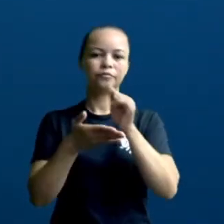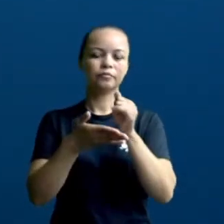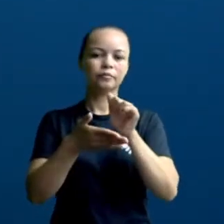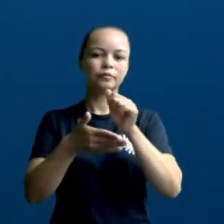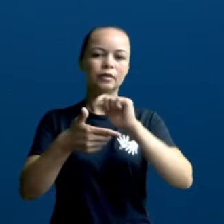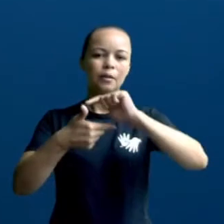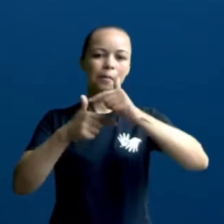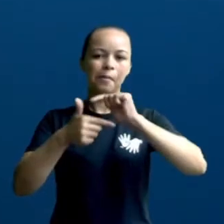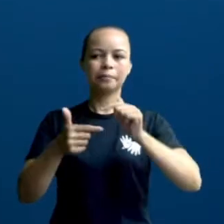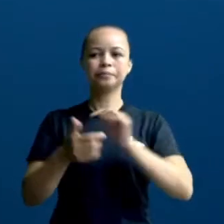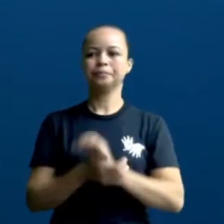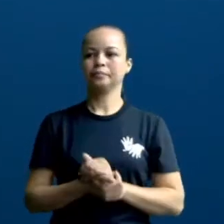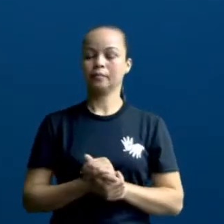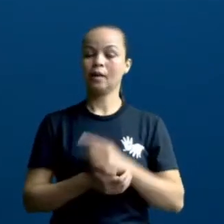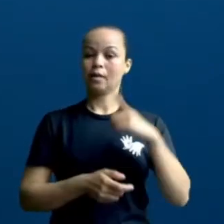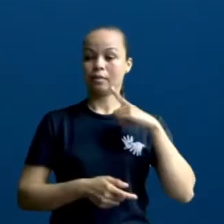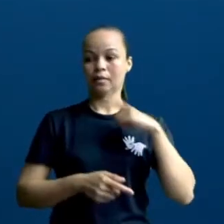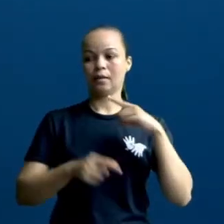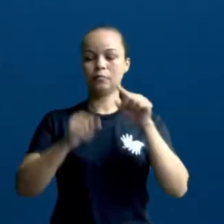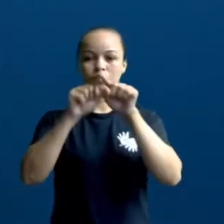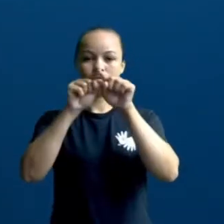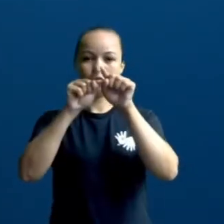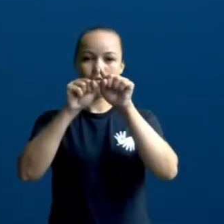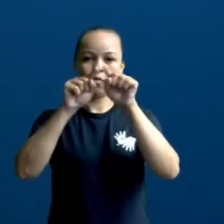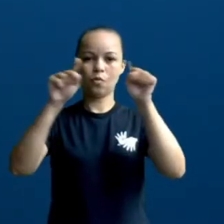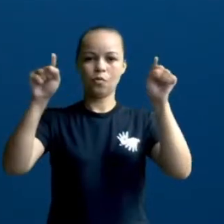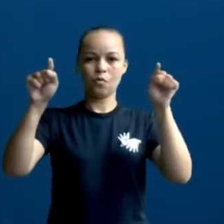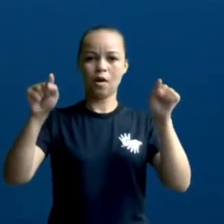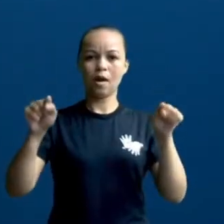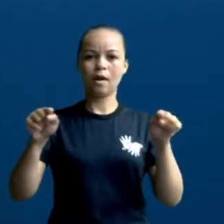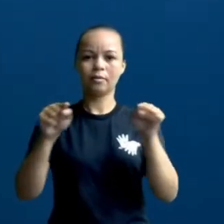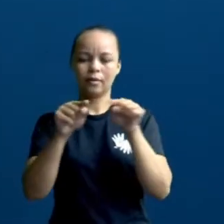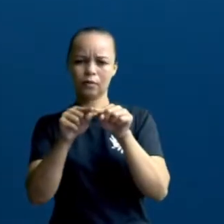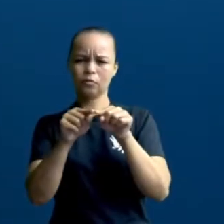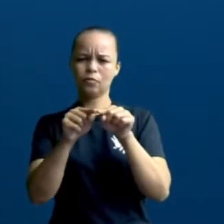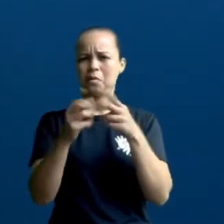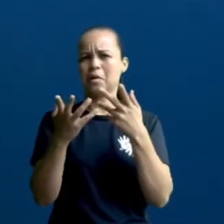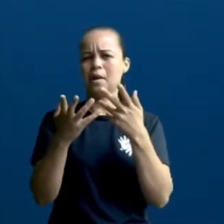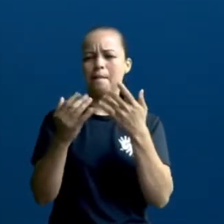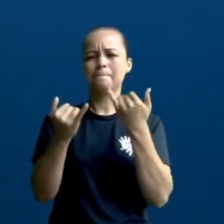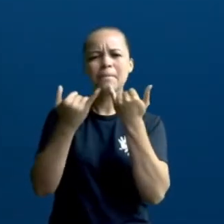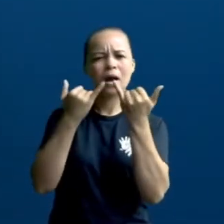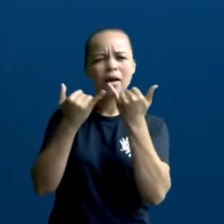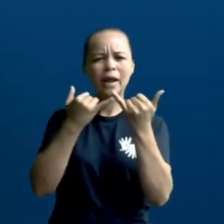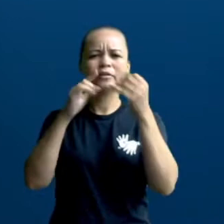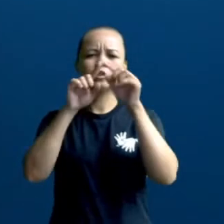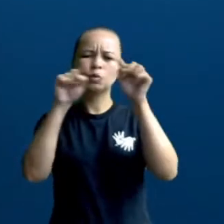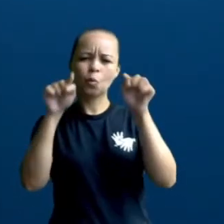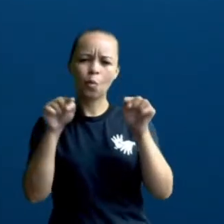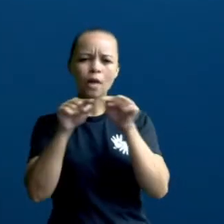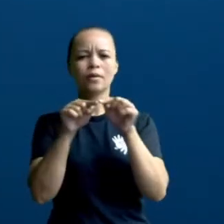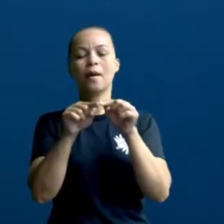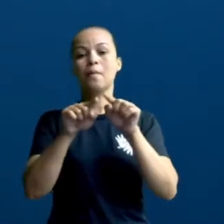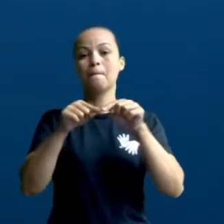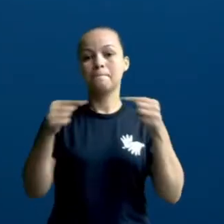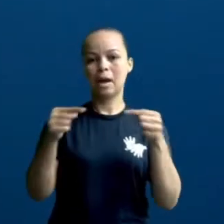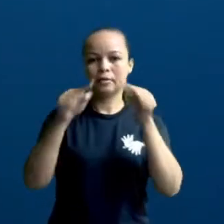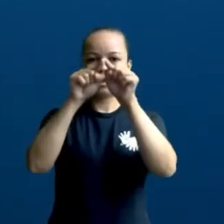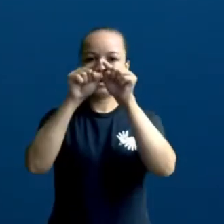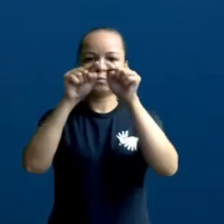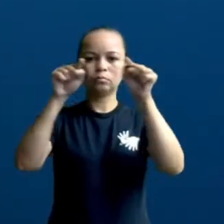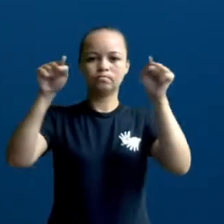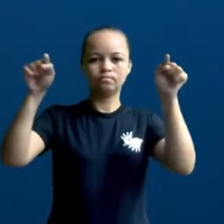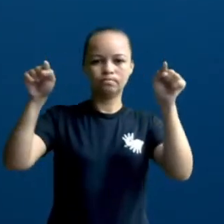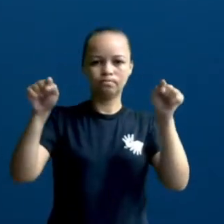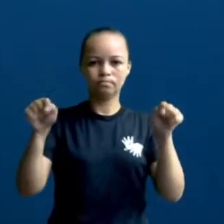o retângulo. O retângulo é como se fosse um quadrado, só que ele é compridinho, tá certo? Então,